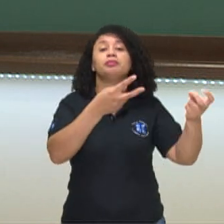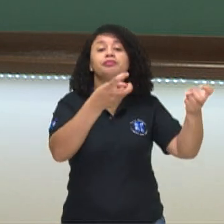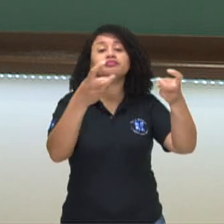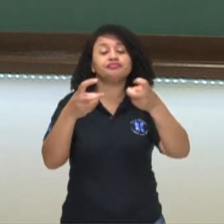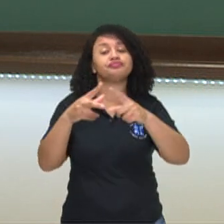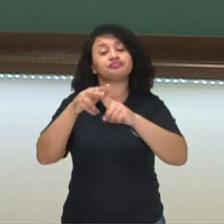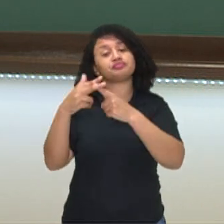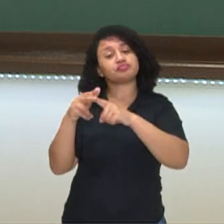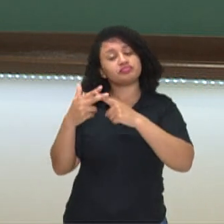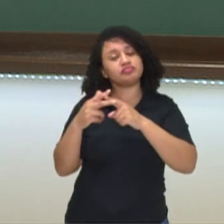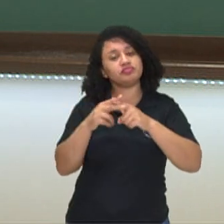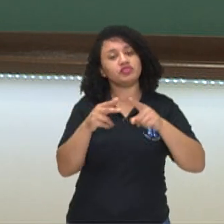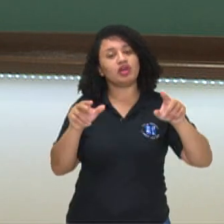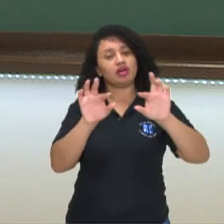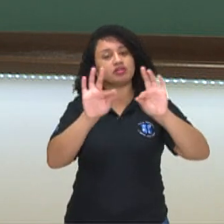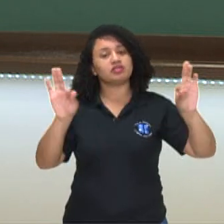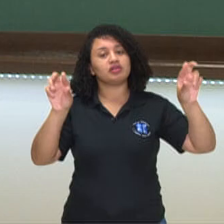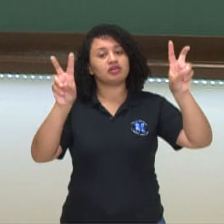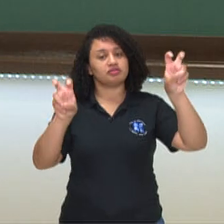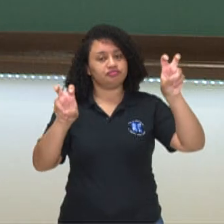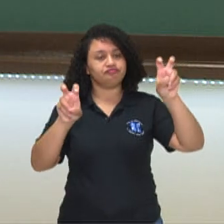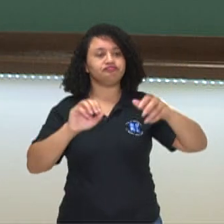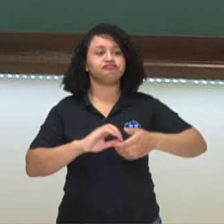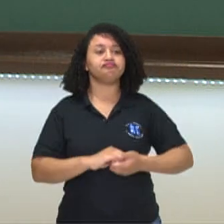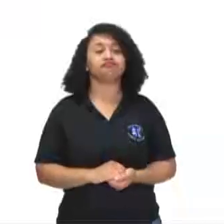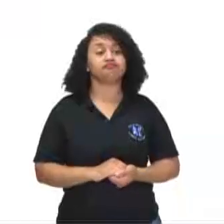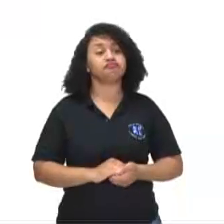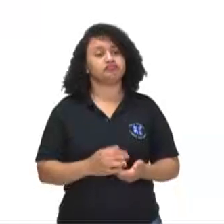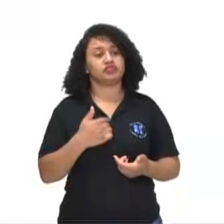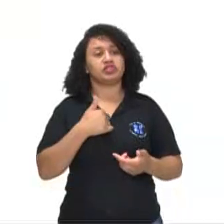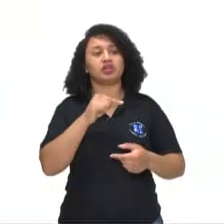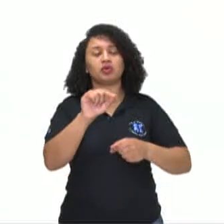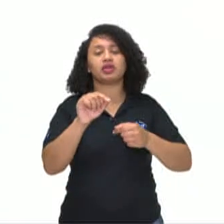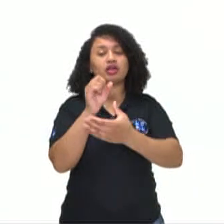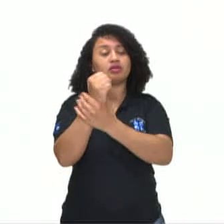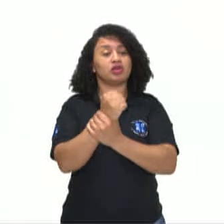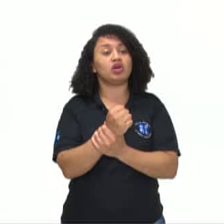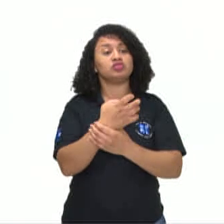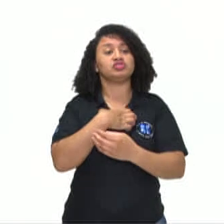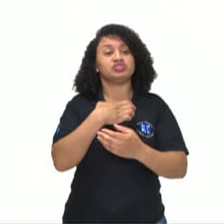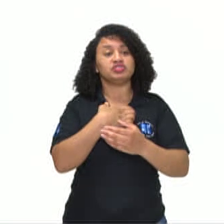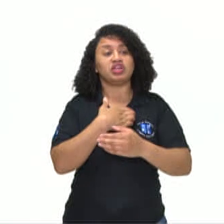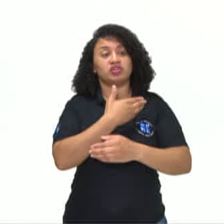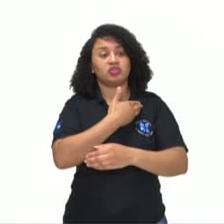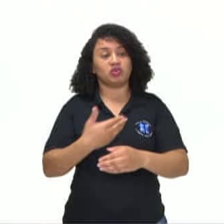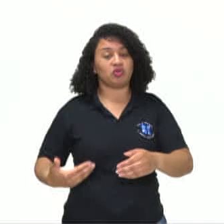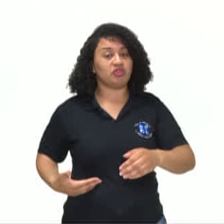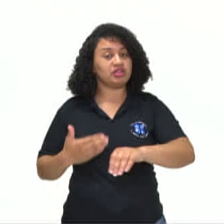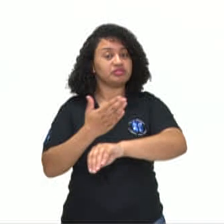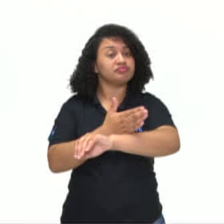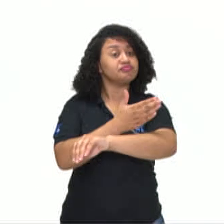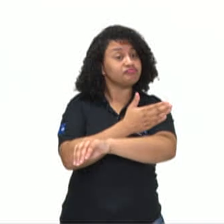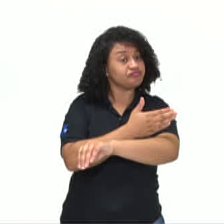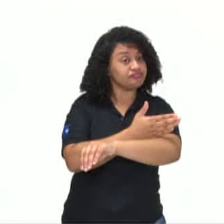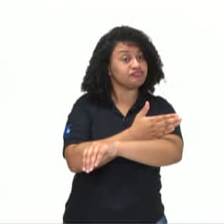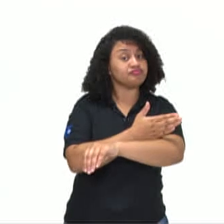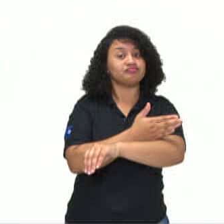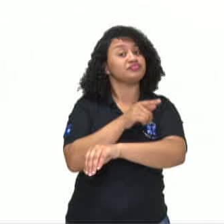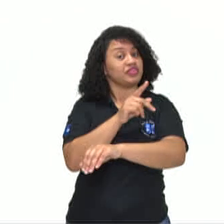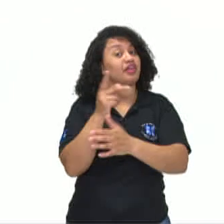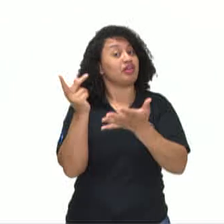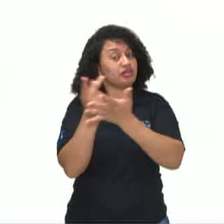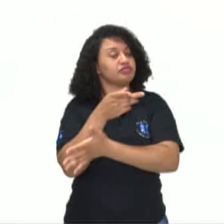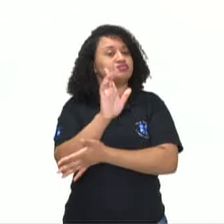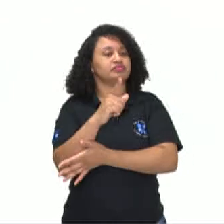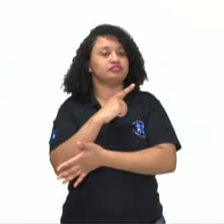e reescrever a frase de forma correta. Então aqui, né, o absolutismo foi uma forma de governo típico da Idade Média, então